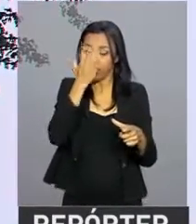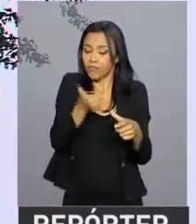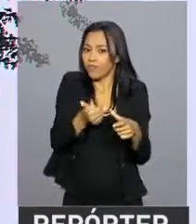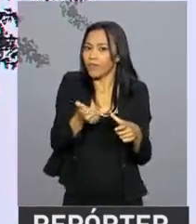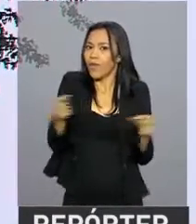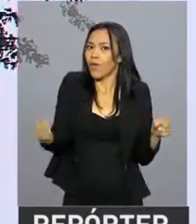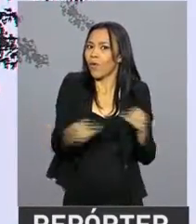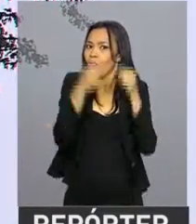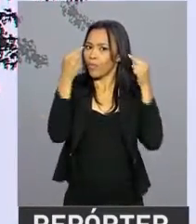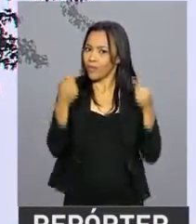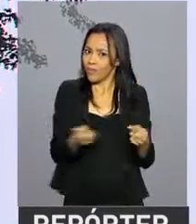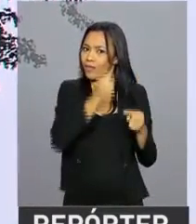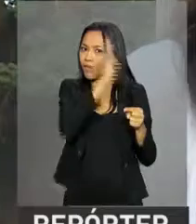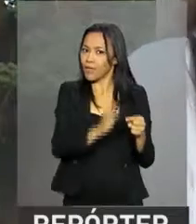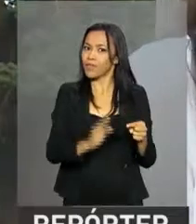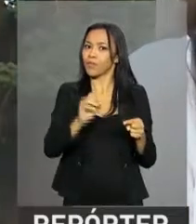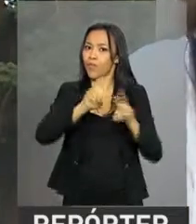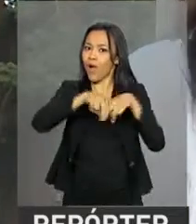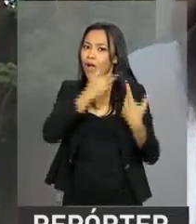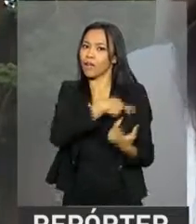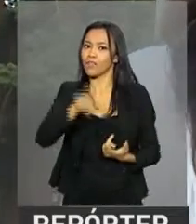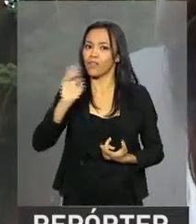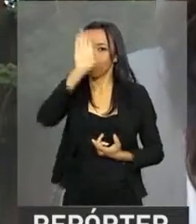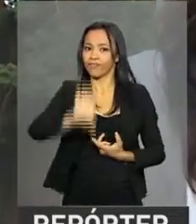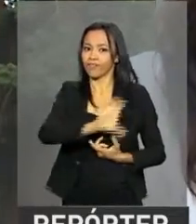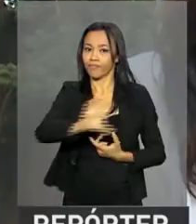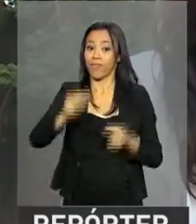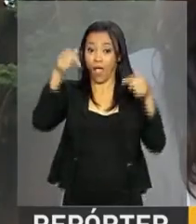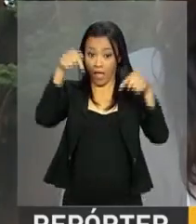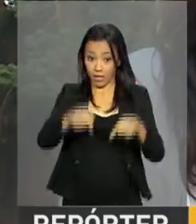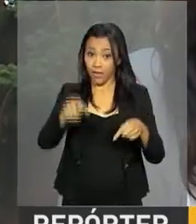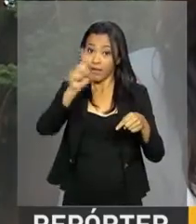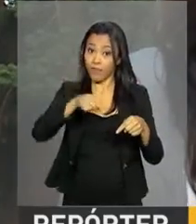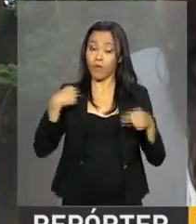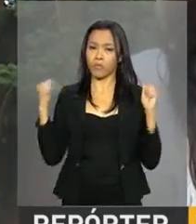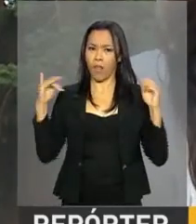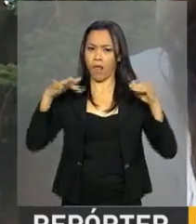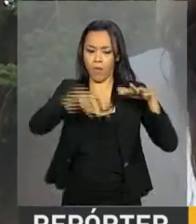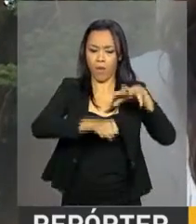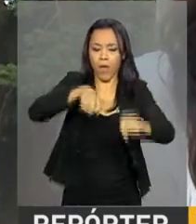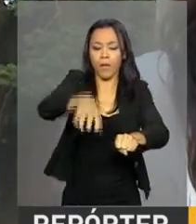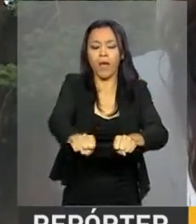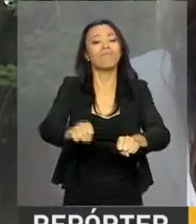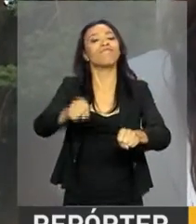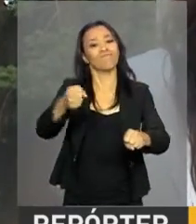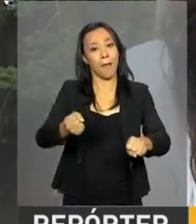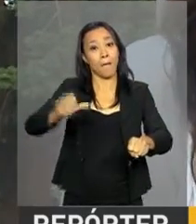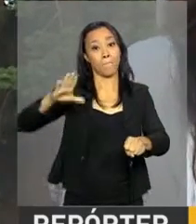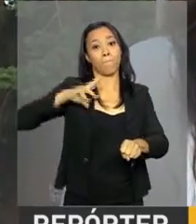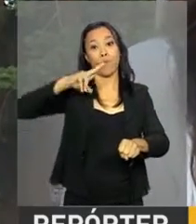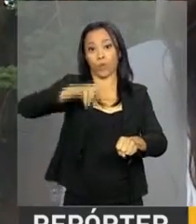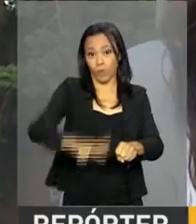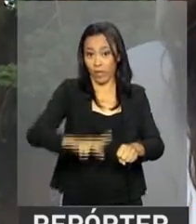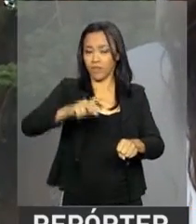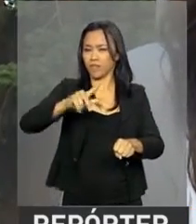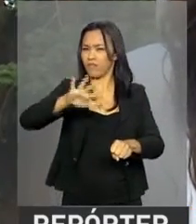tem a ver com as terras brasileiras. Assim como o Brasil, Goa também foi colonizada por portugueses. Aqui eles ficaram